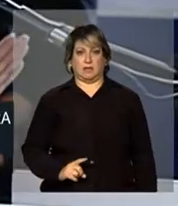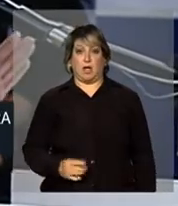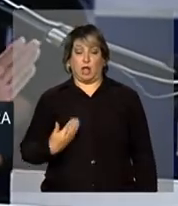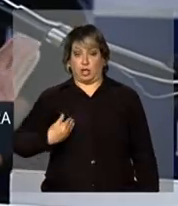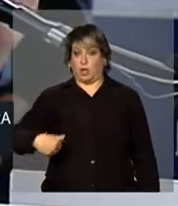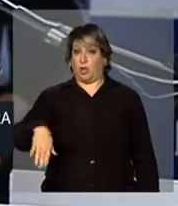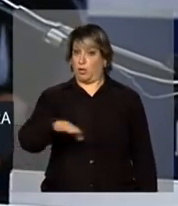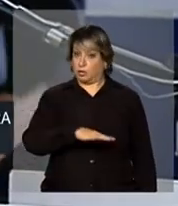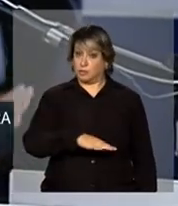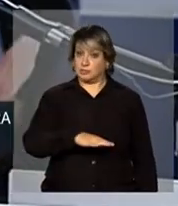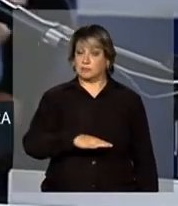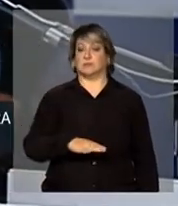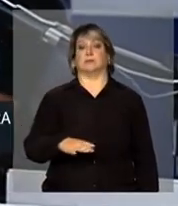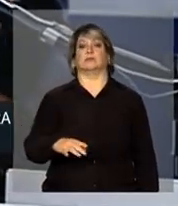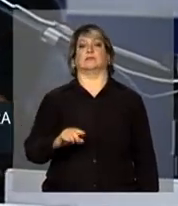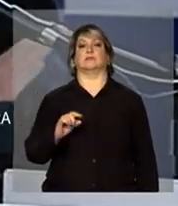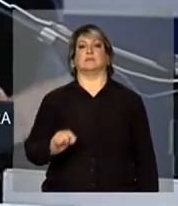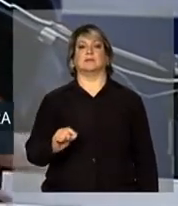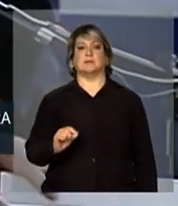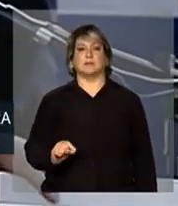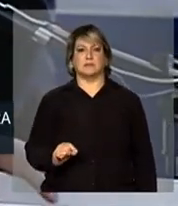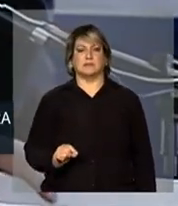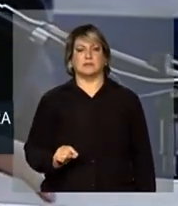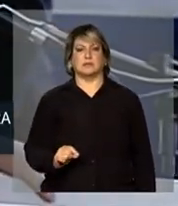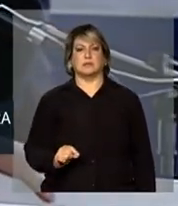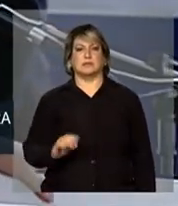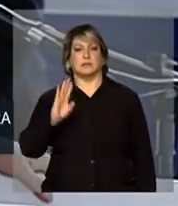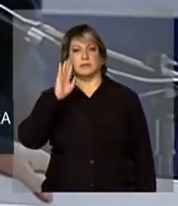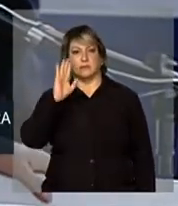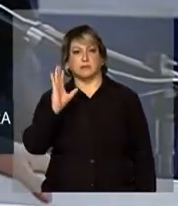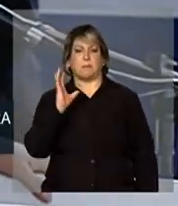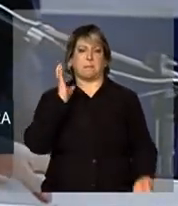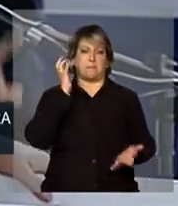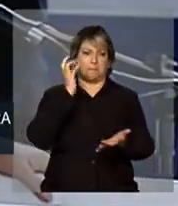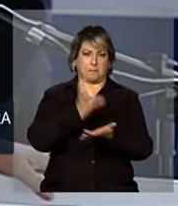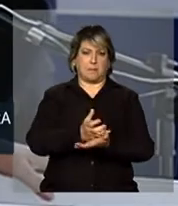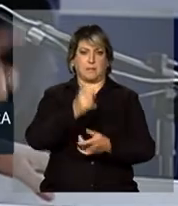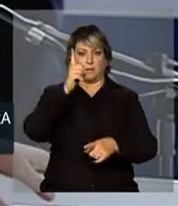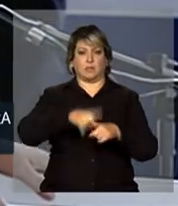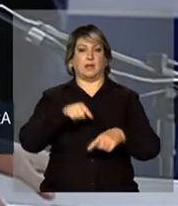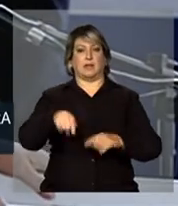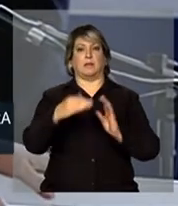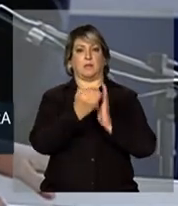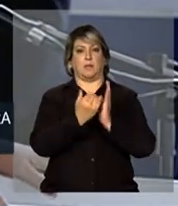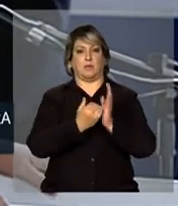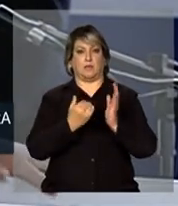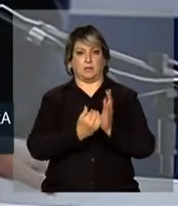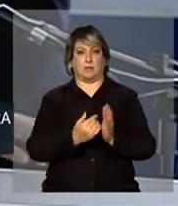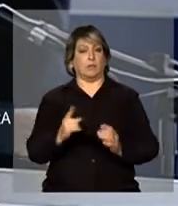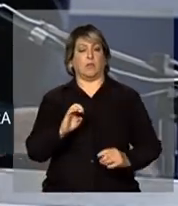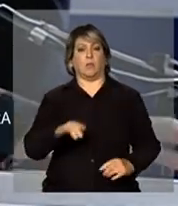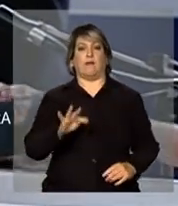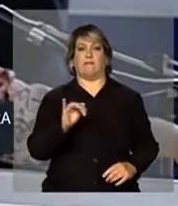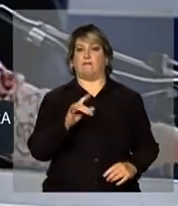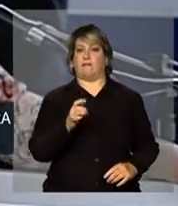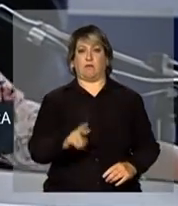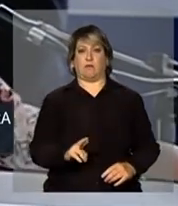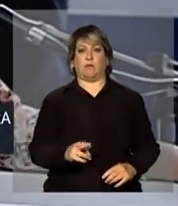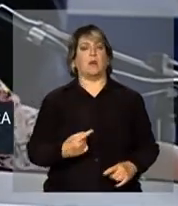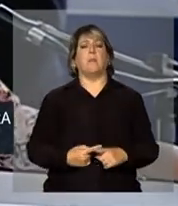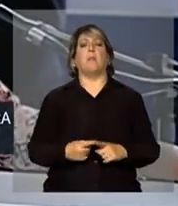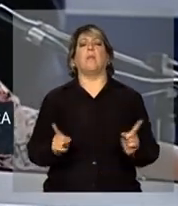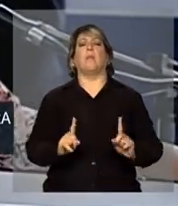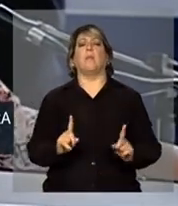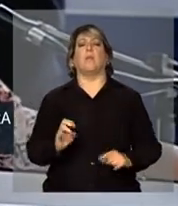Nós que bancamos integralmente esse programa. Não é um favor. Por que que não é